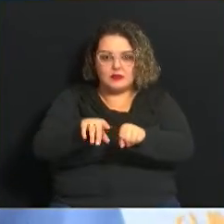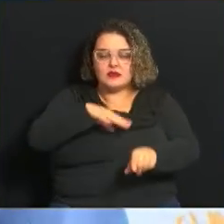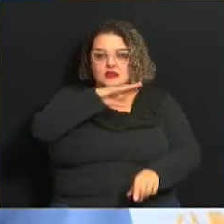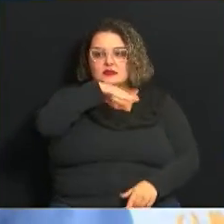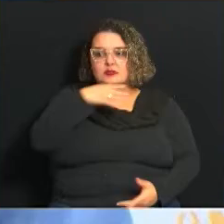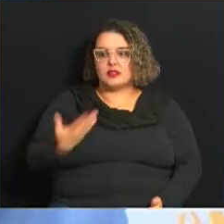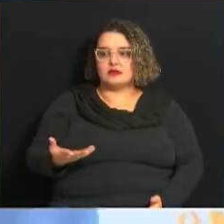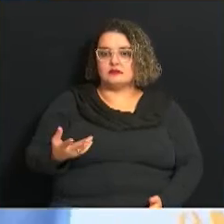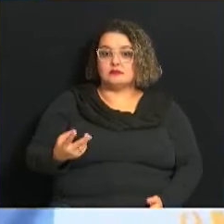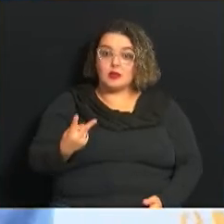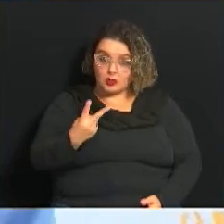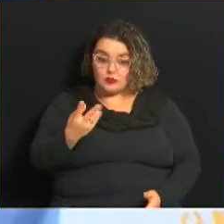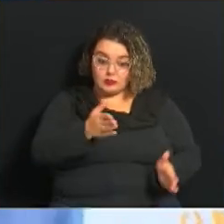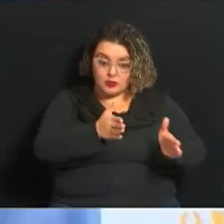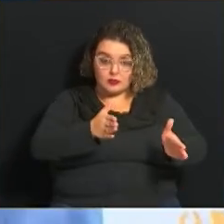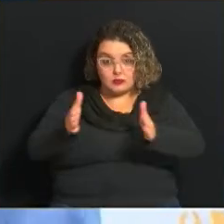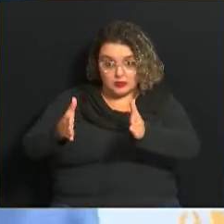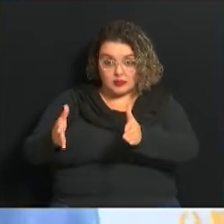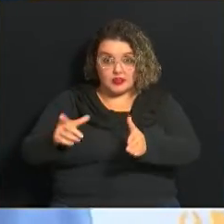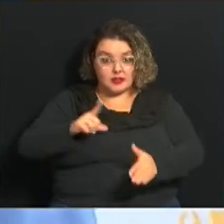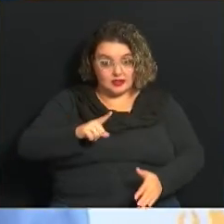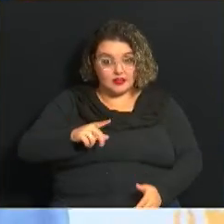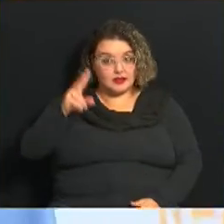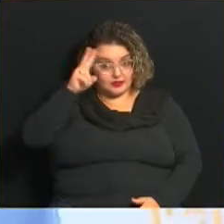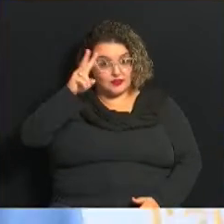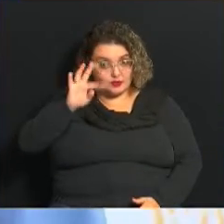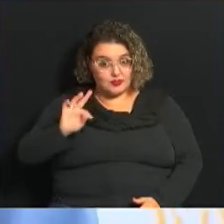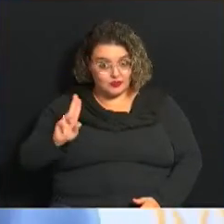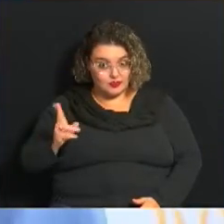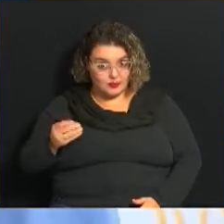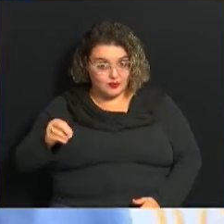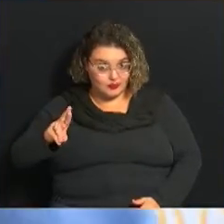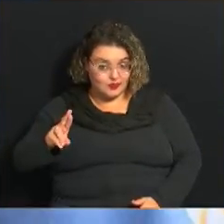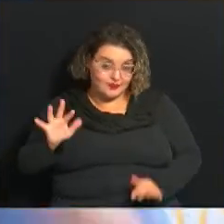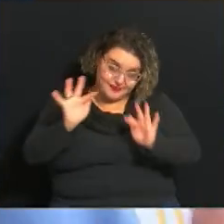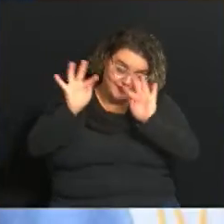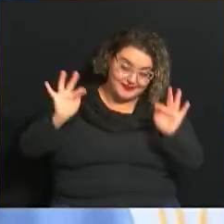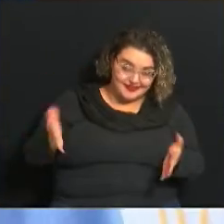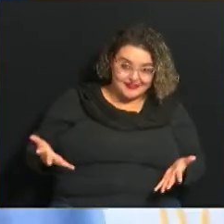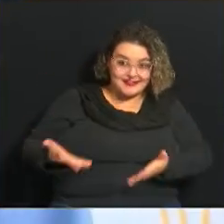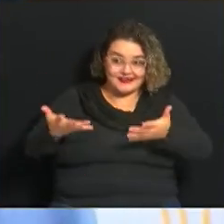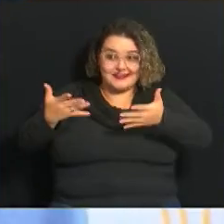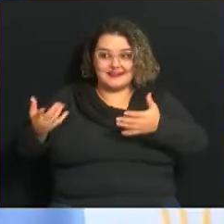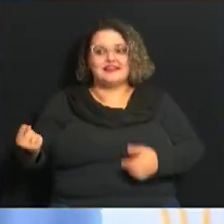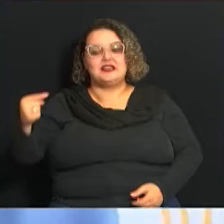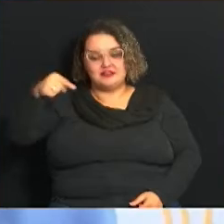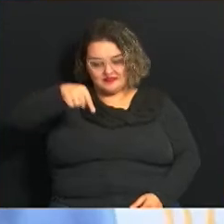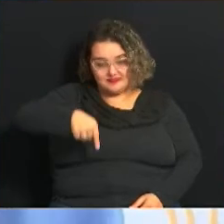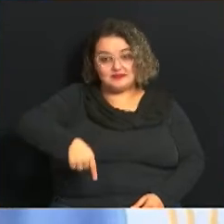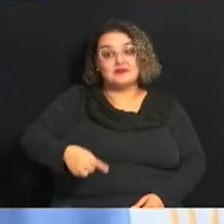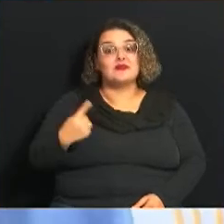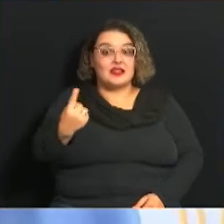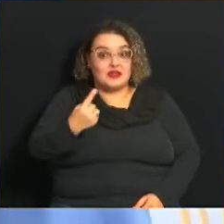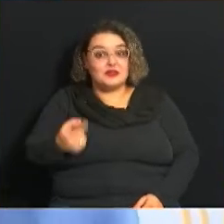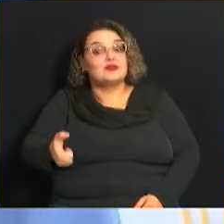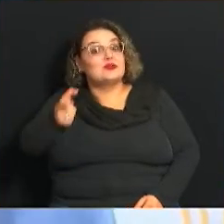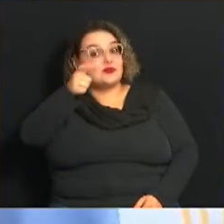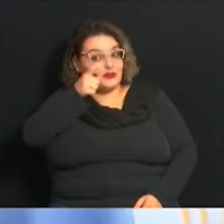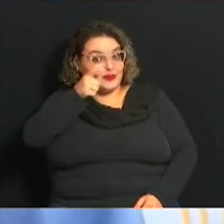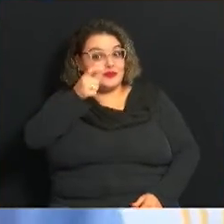são dois momentos. A gente tem a história do Thor, que ela é bastante inusitada e feliz, né? Até pelo fato dele ter vindo sozinho, entrado no estádio,